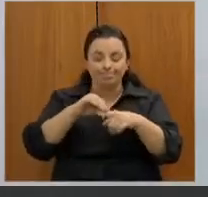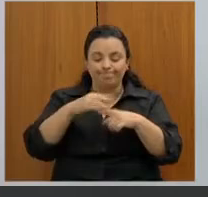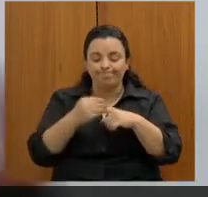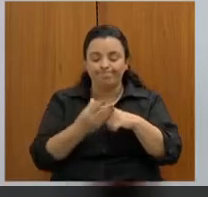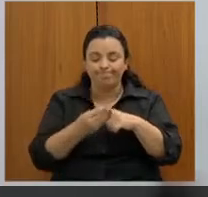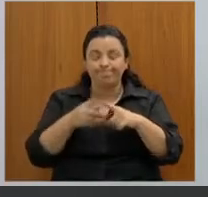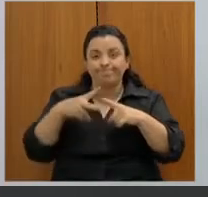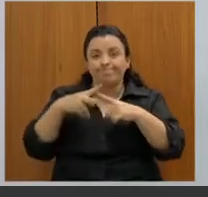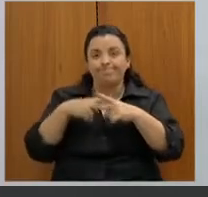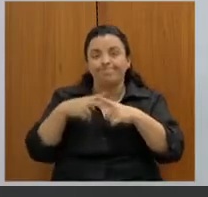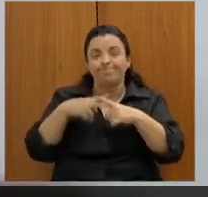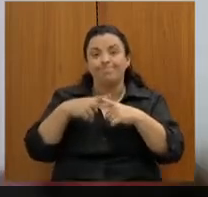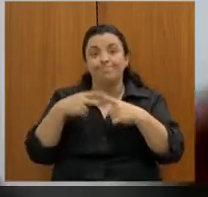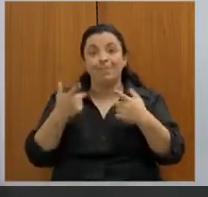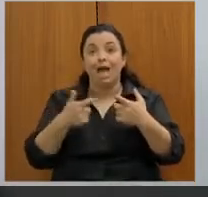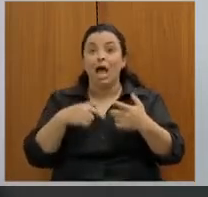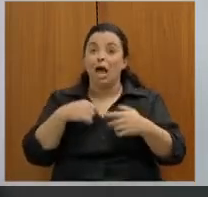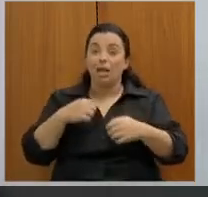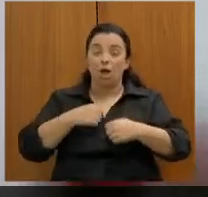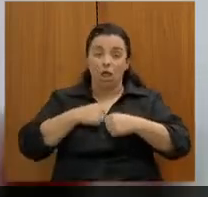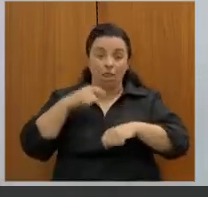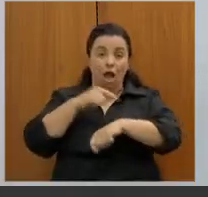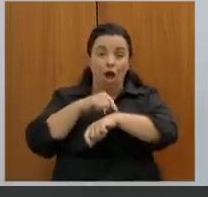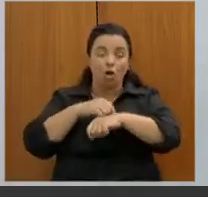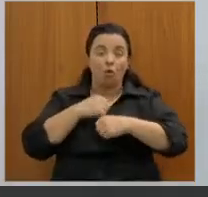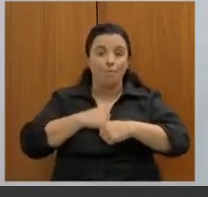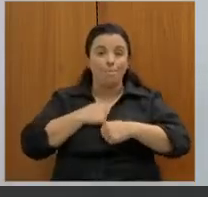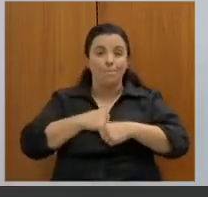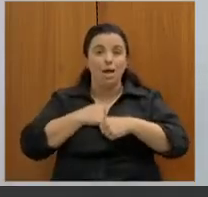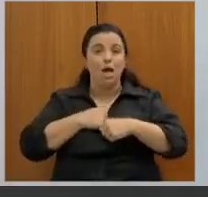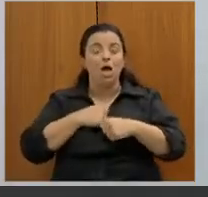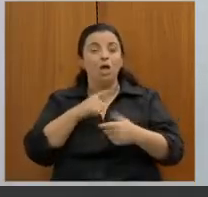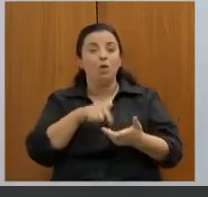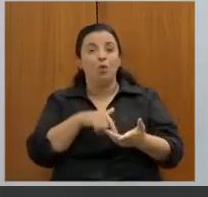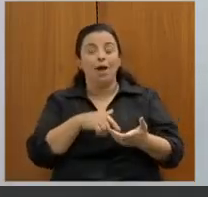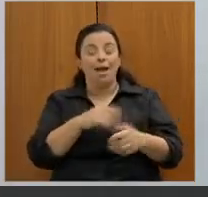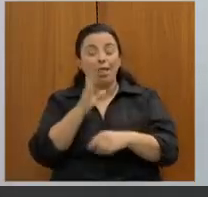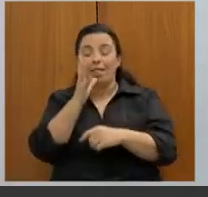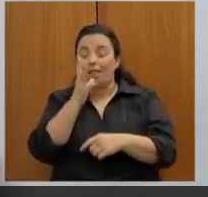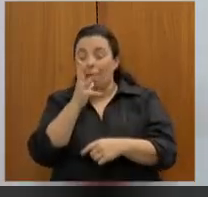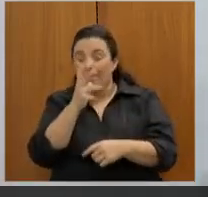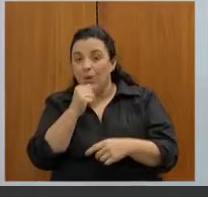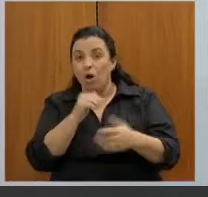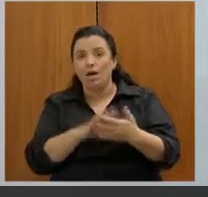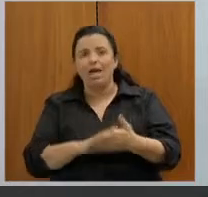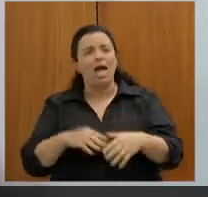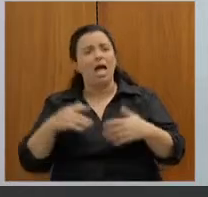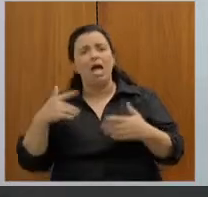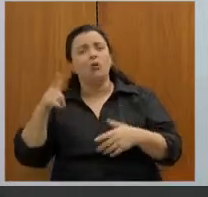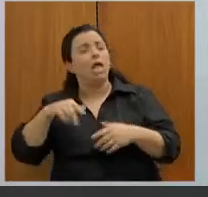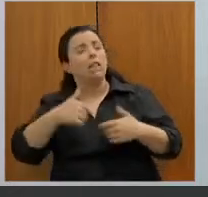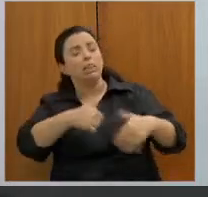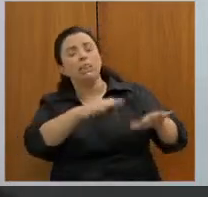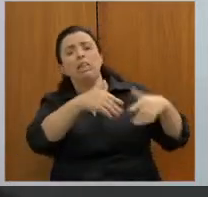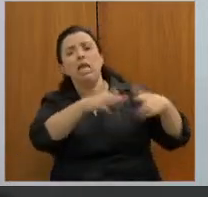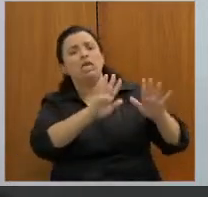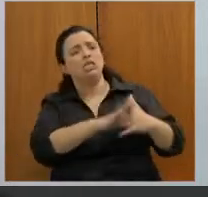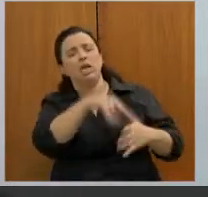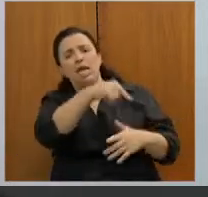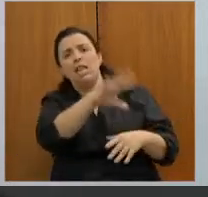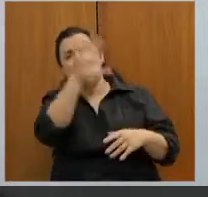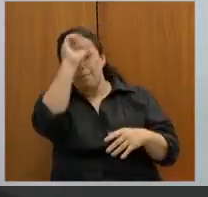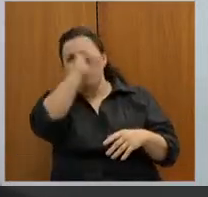menino tá demorando no banheiro não deixa ele ele tá aprendendo a ser homem e aí é incentivado né que ele